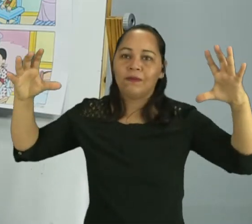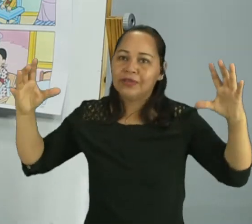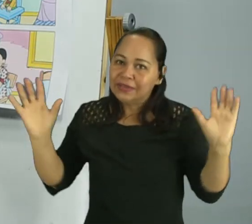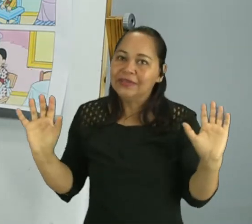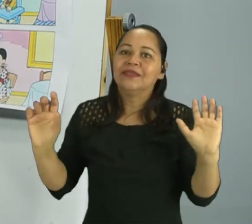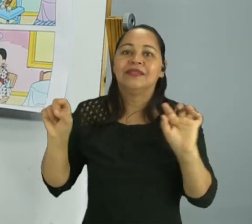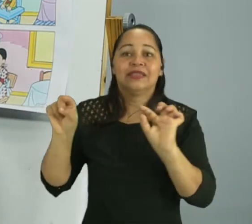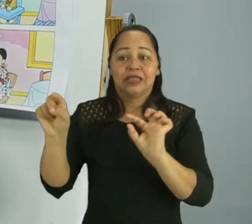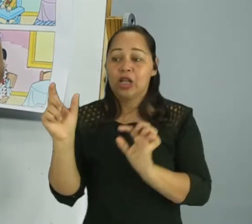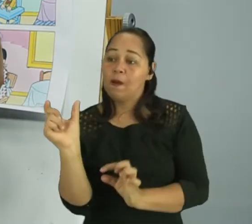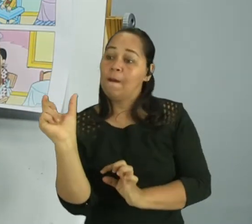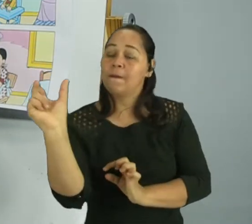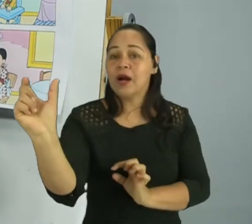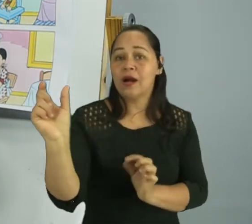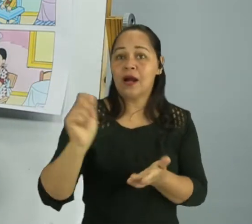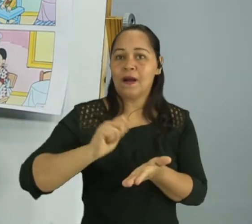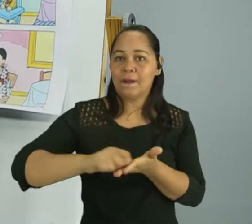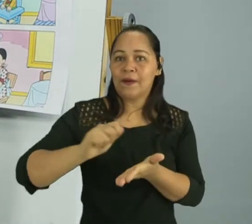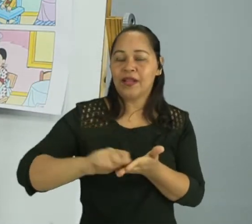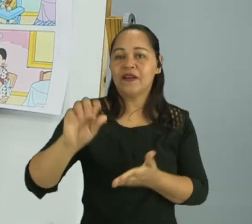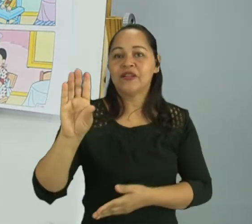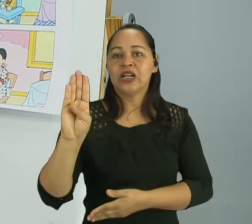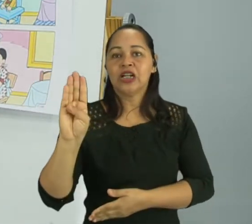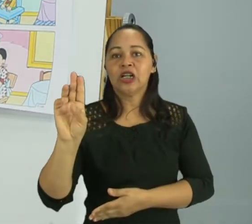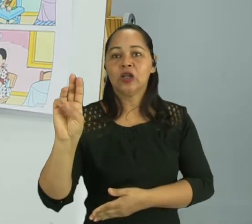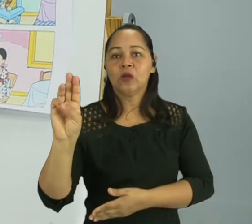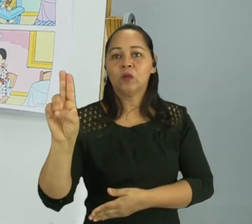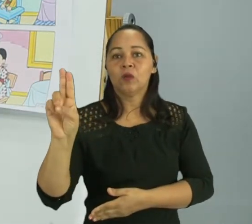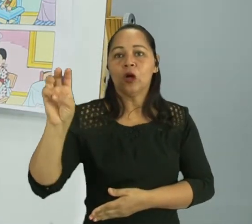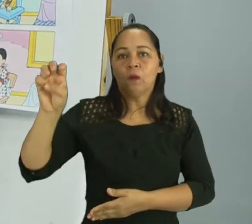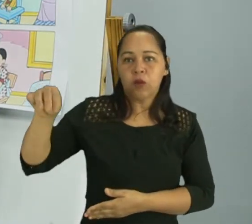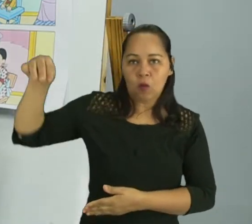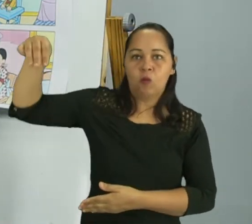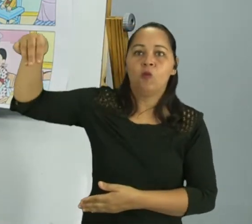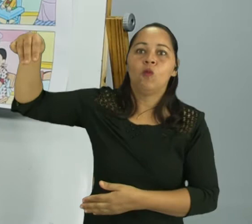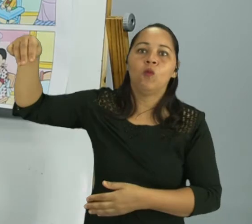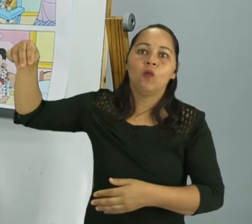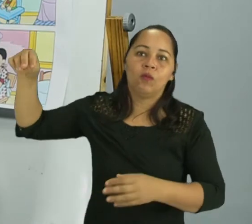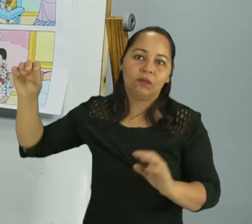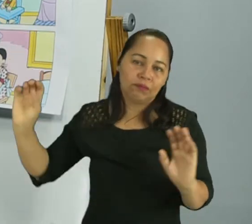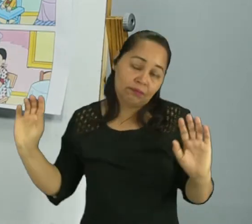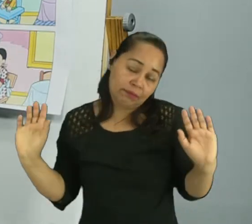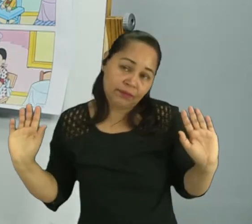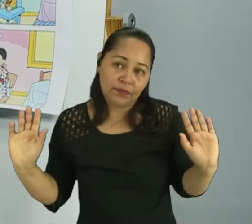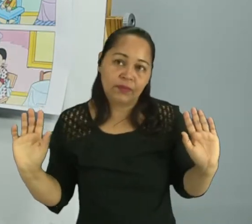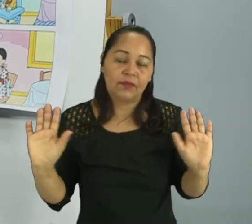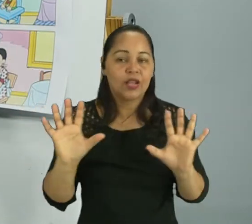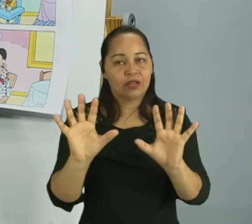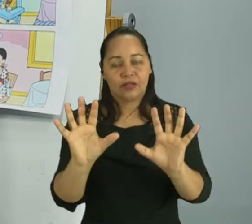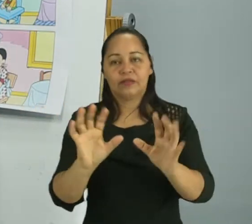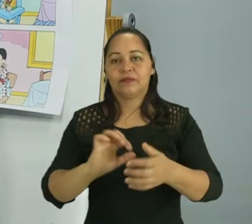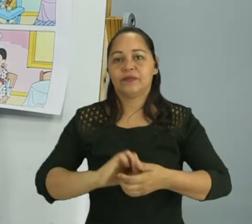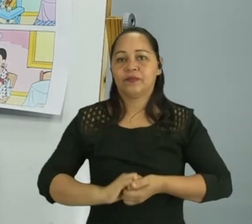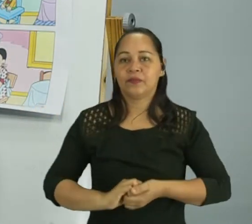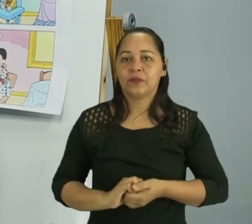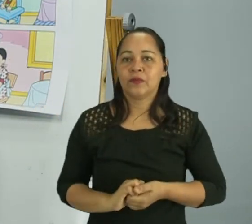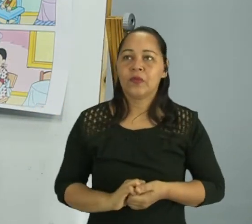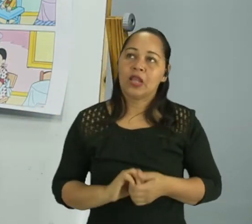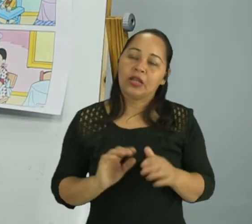aquele gibi, como se aquela historinha, ela fosse um desenho animado.